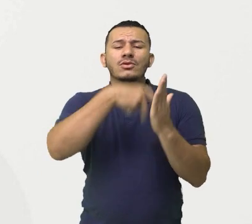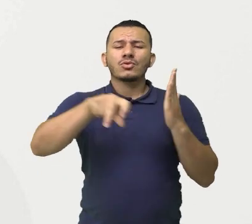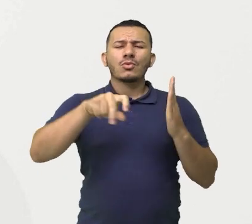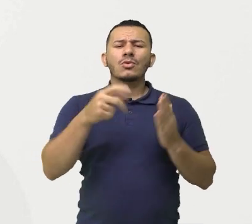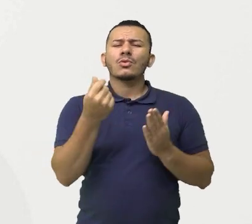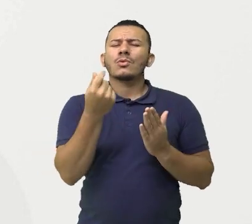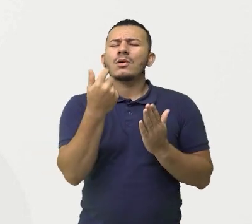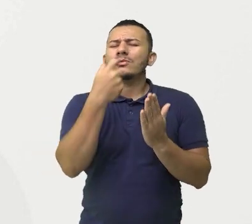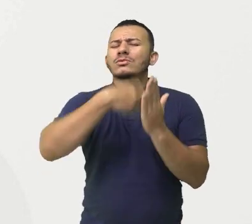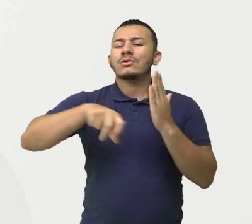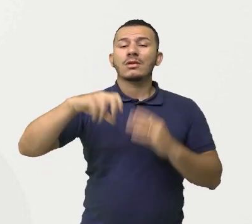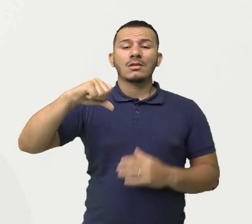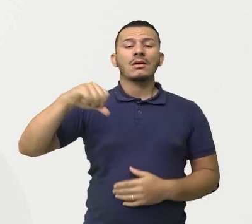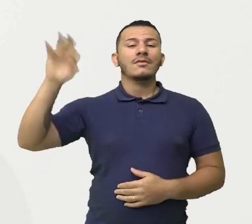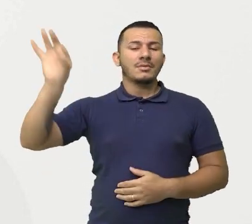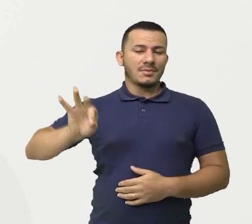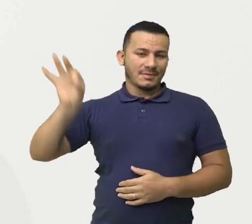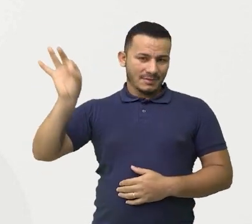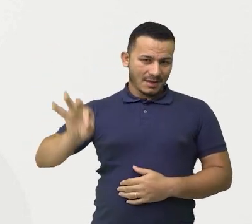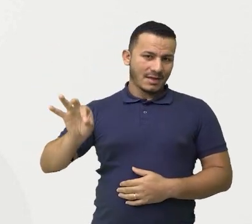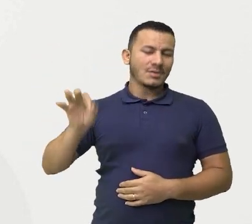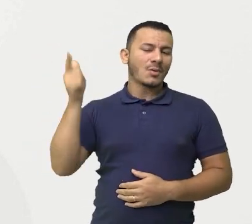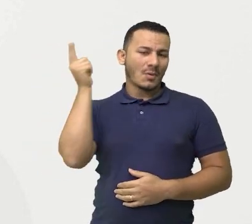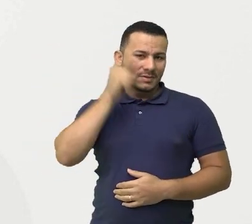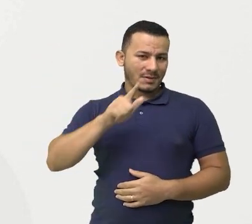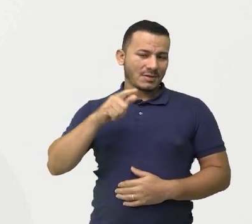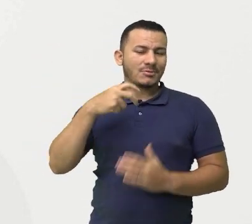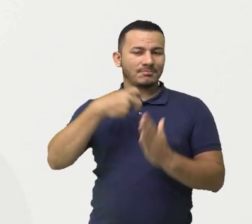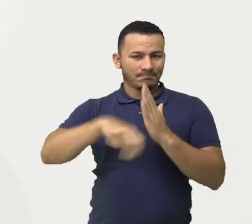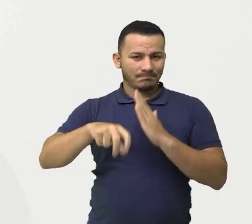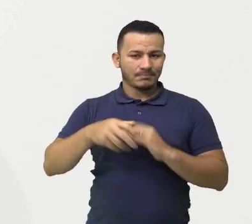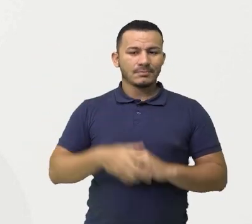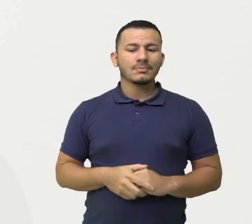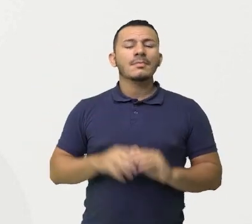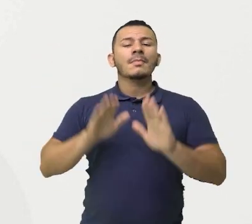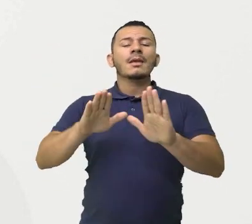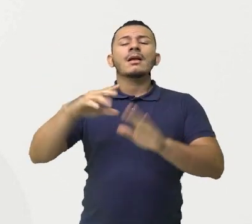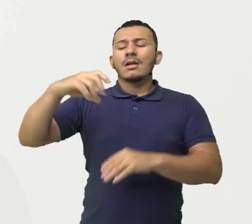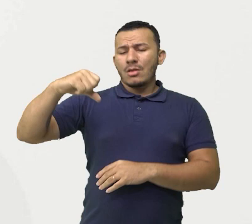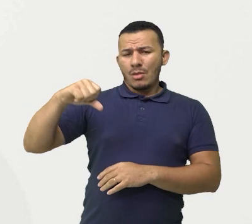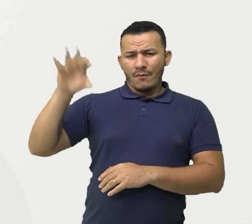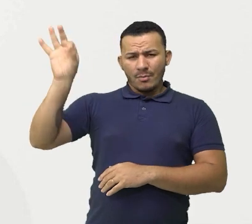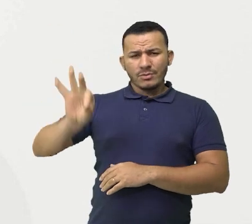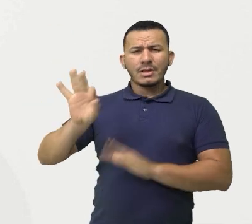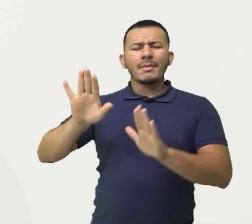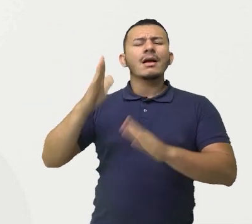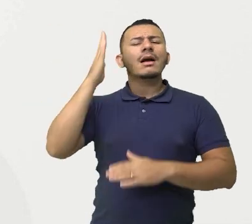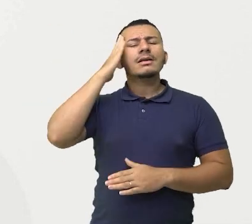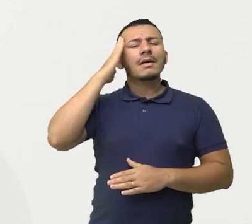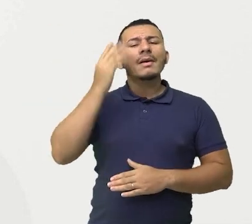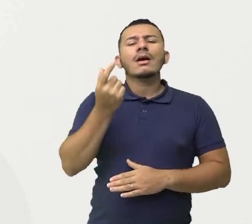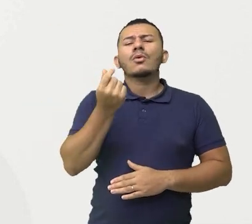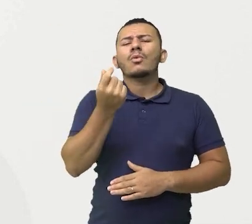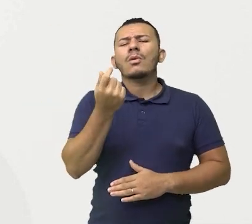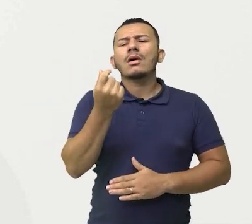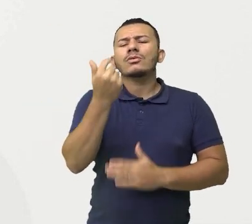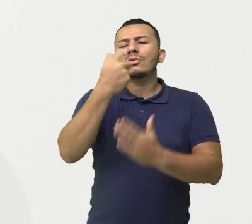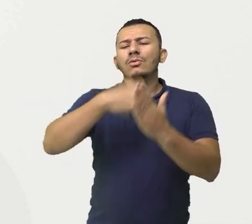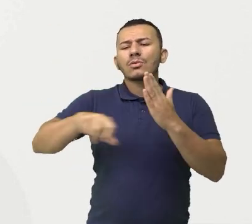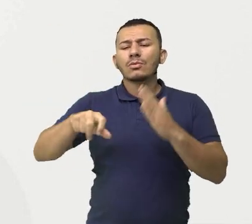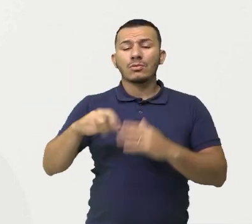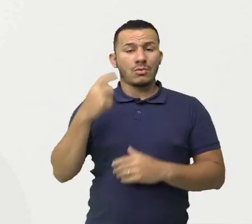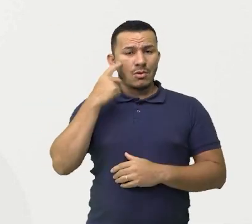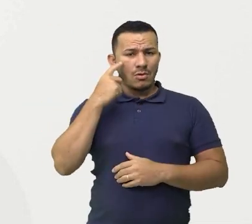De 9%. Qual foi o valor do desconto? Acompanha só. Quanto a